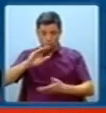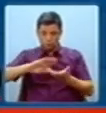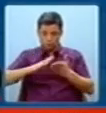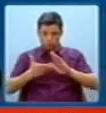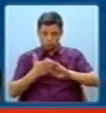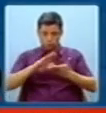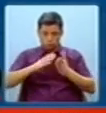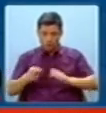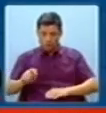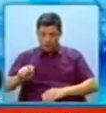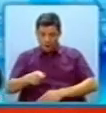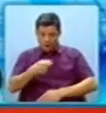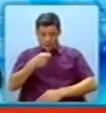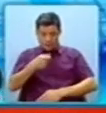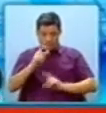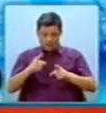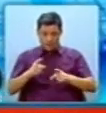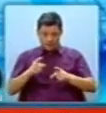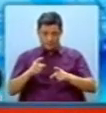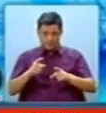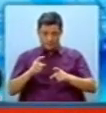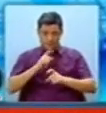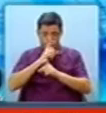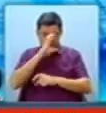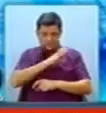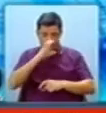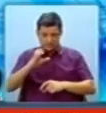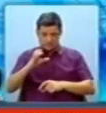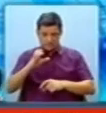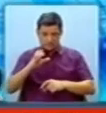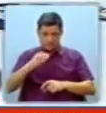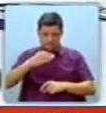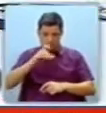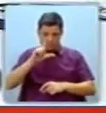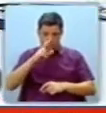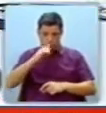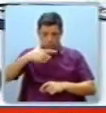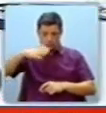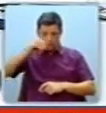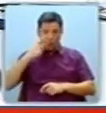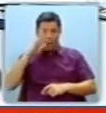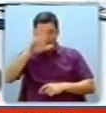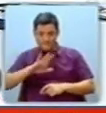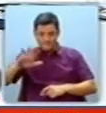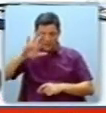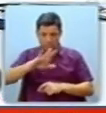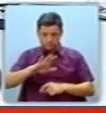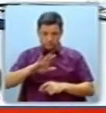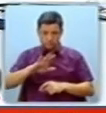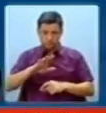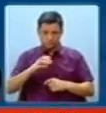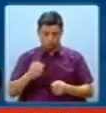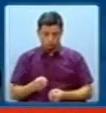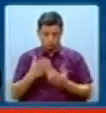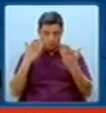E agora sim, last but not the least, como se diz, por último, mas não menos importante, Plutão, que dá o mote para a imagem da semana. Muito rapidamente, são finalmente